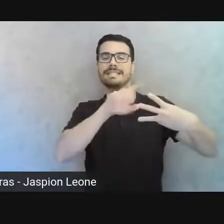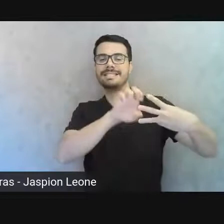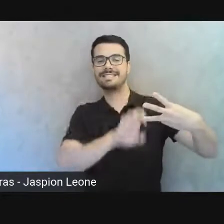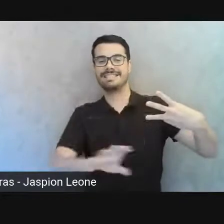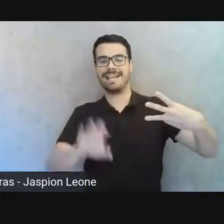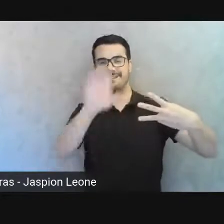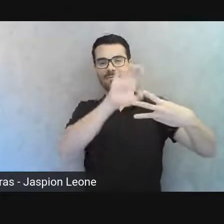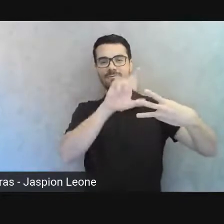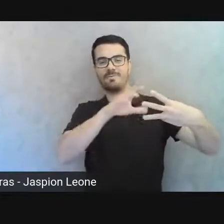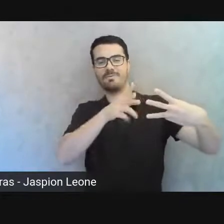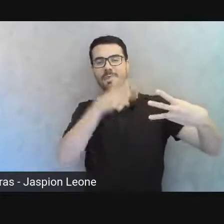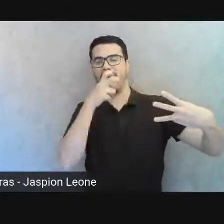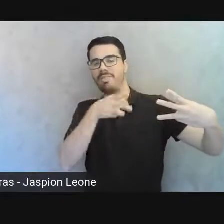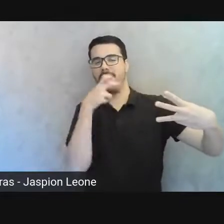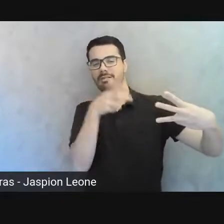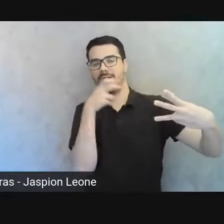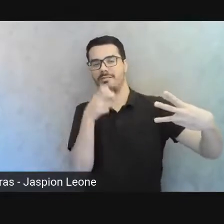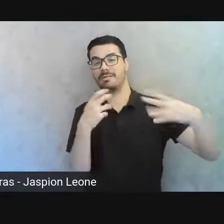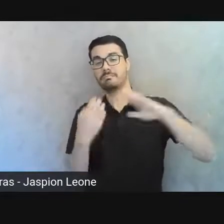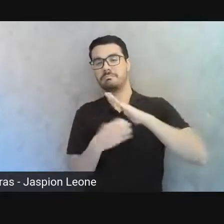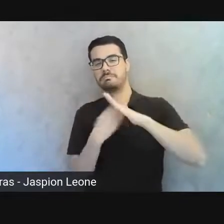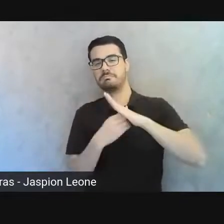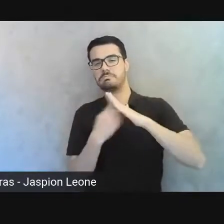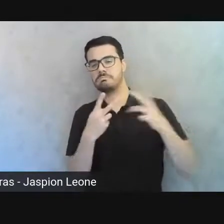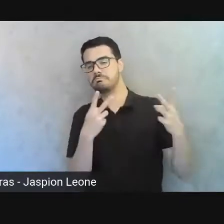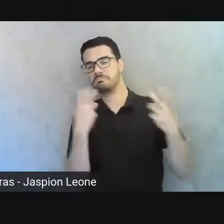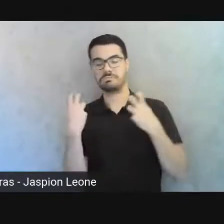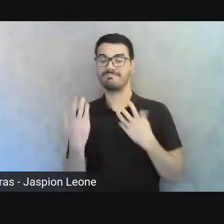Então, a gente produziu,